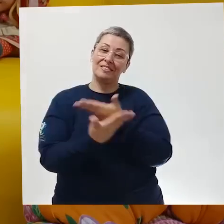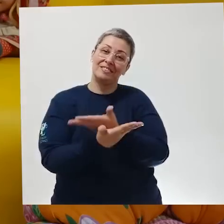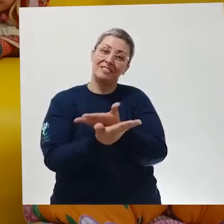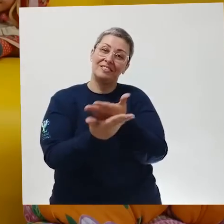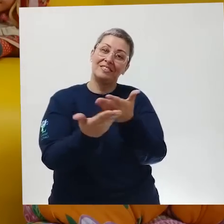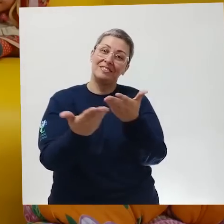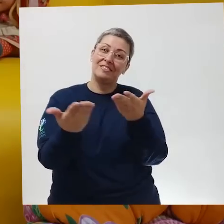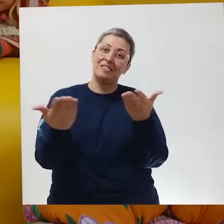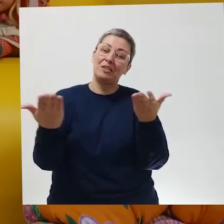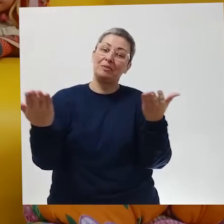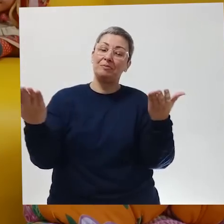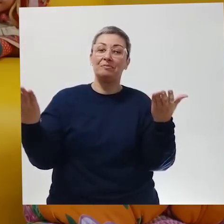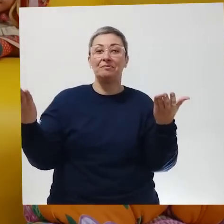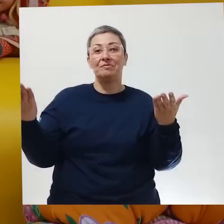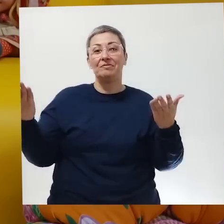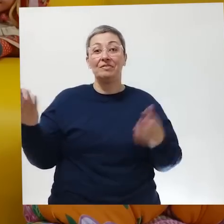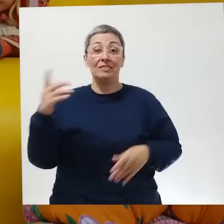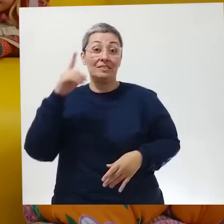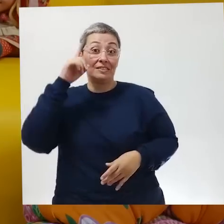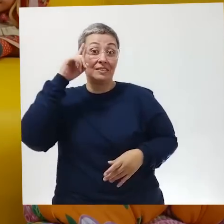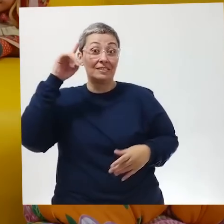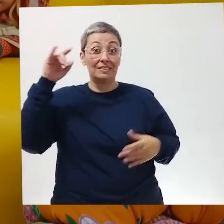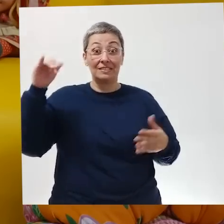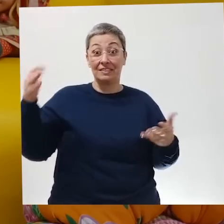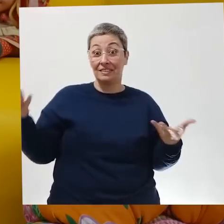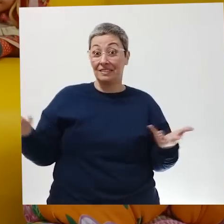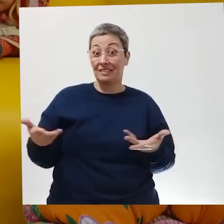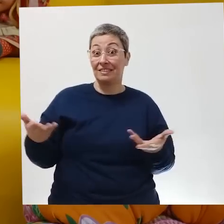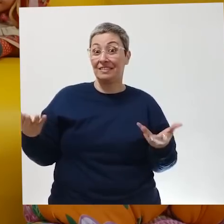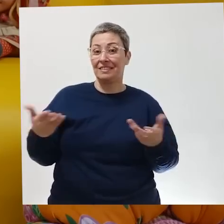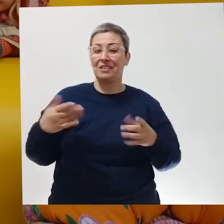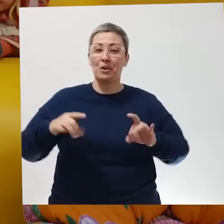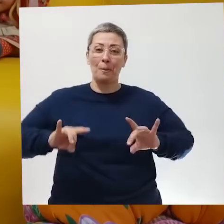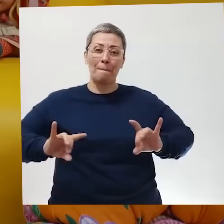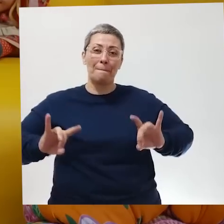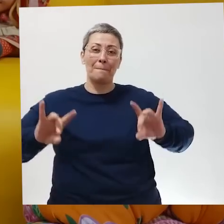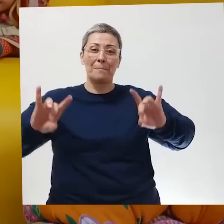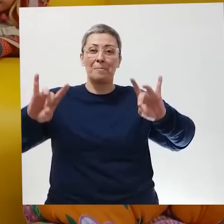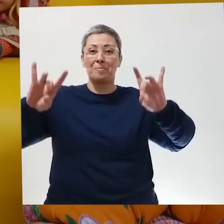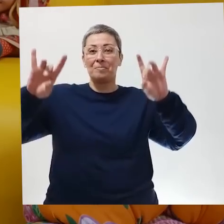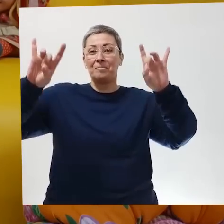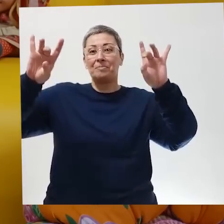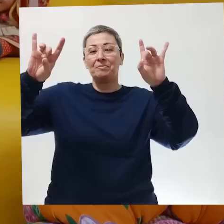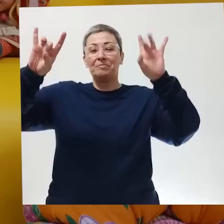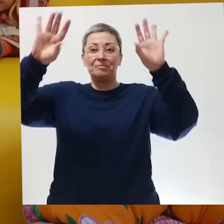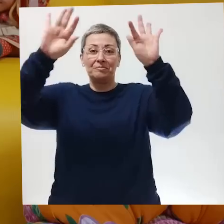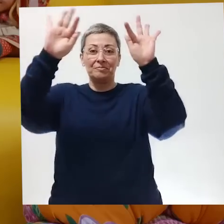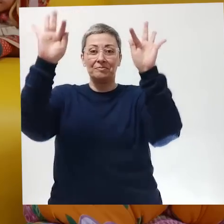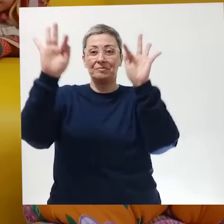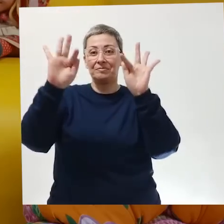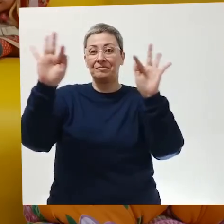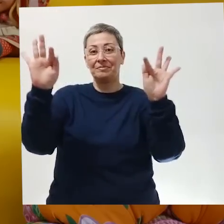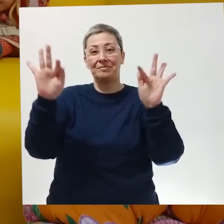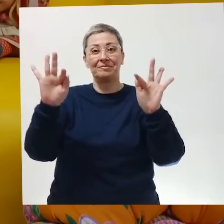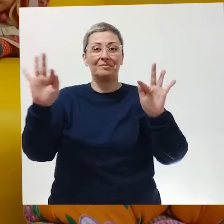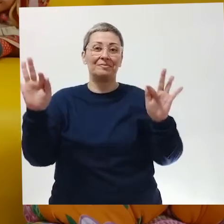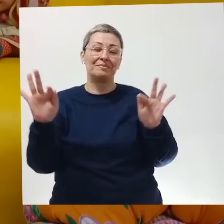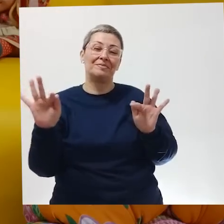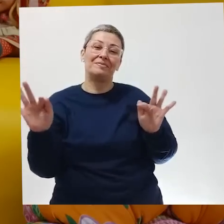Parabéns pra você nessa data querida.